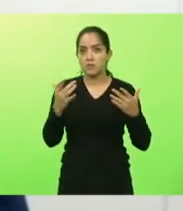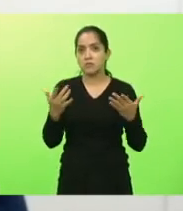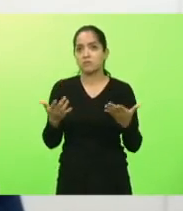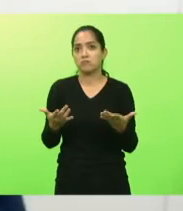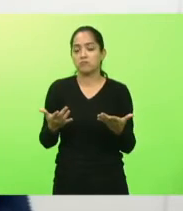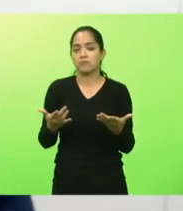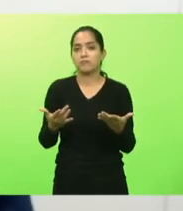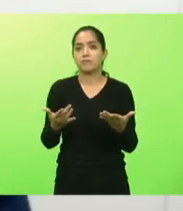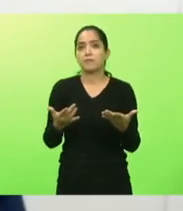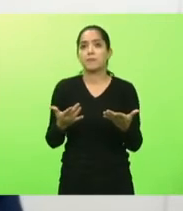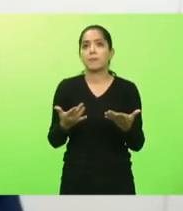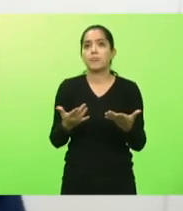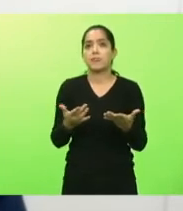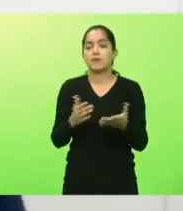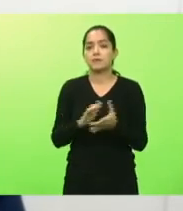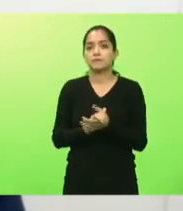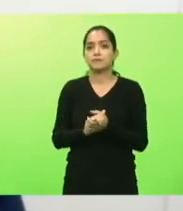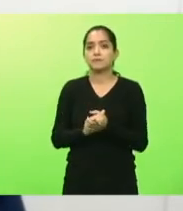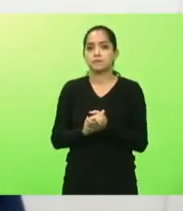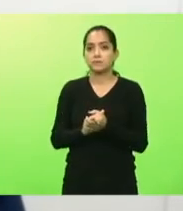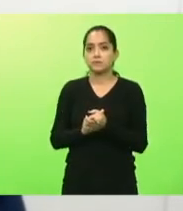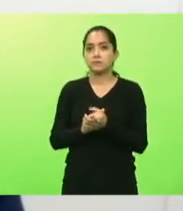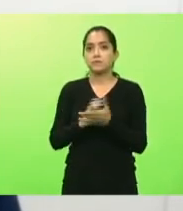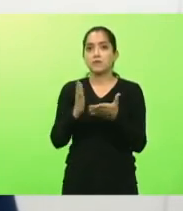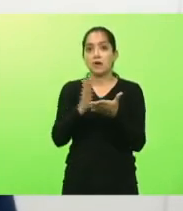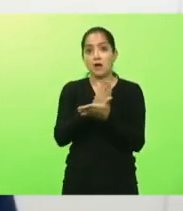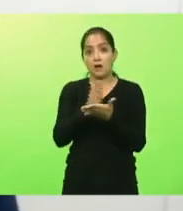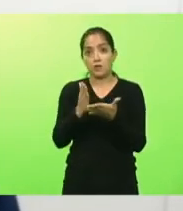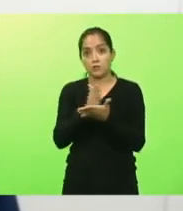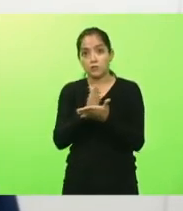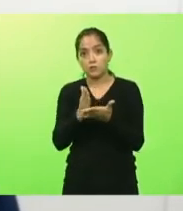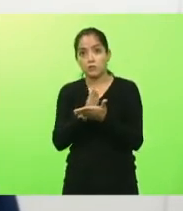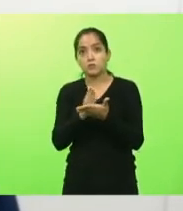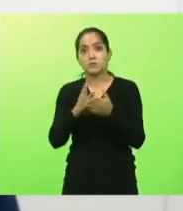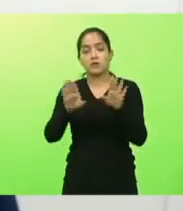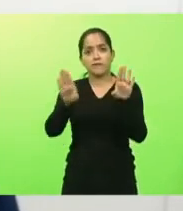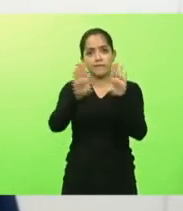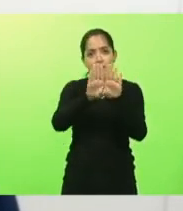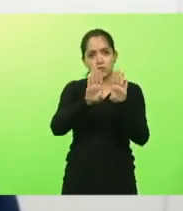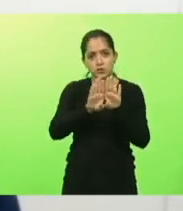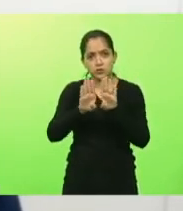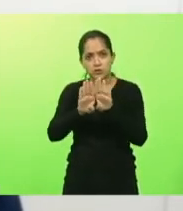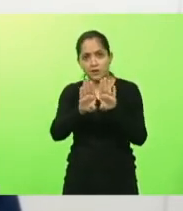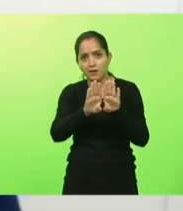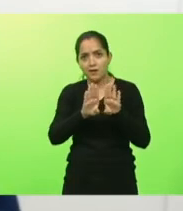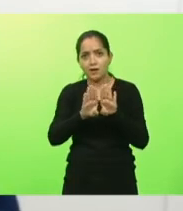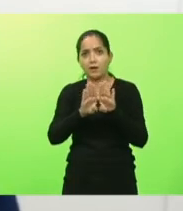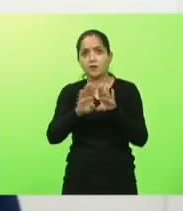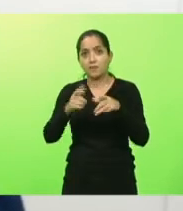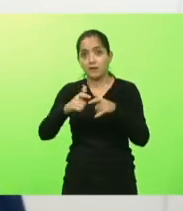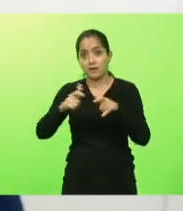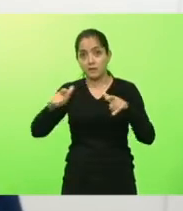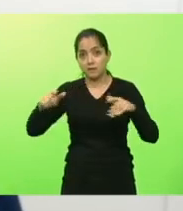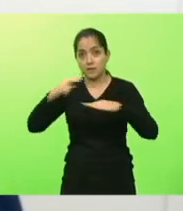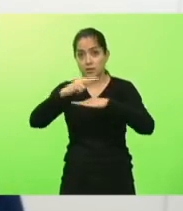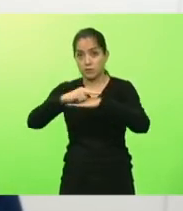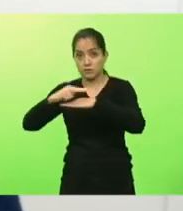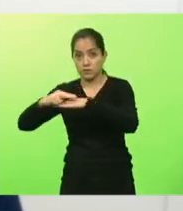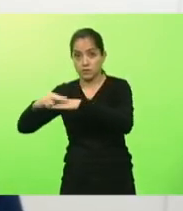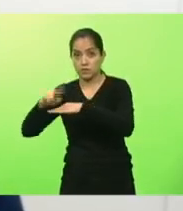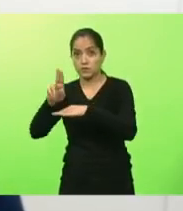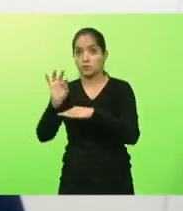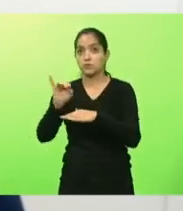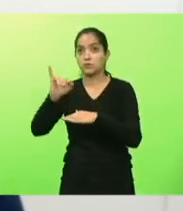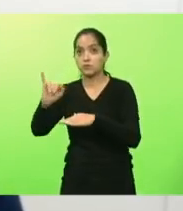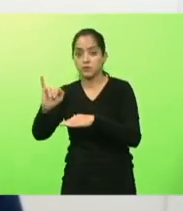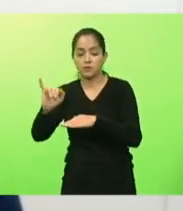que desativou a capela para colocar mais alguns leitos de UTI. Teve hospital que